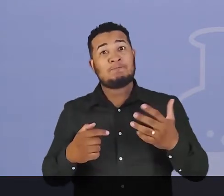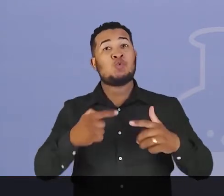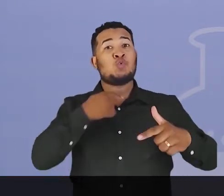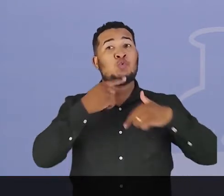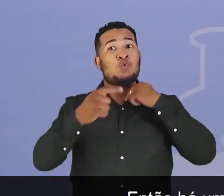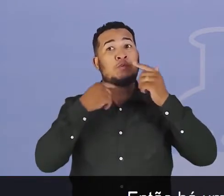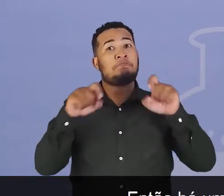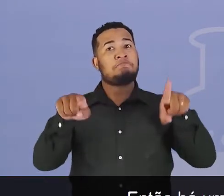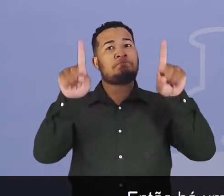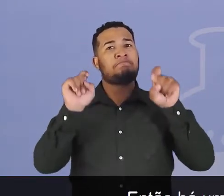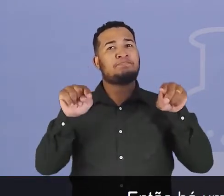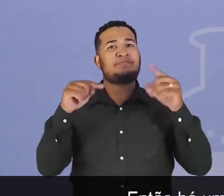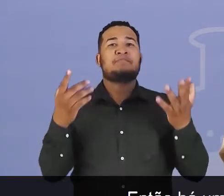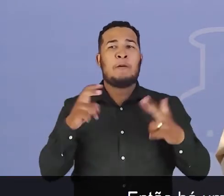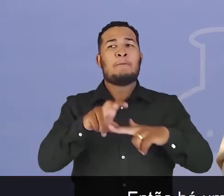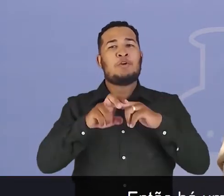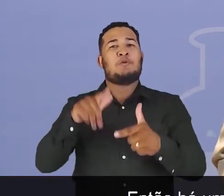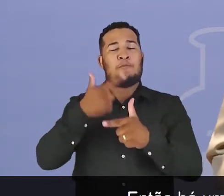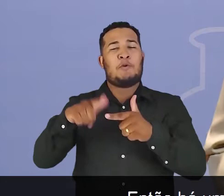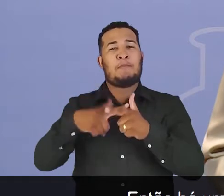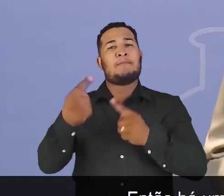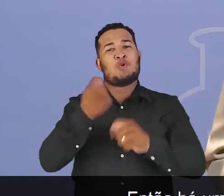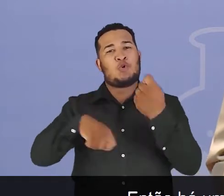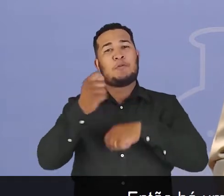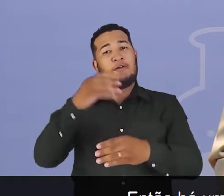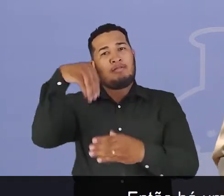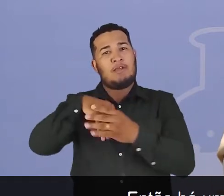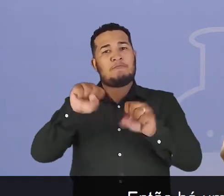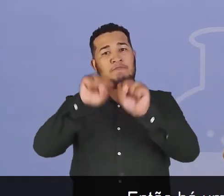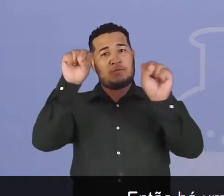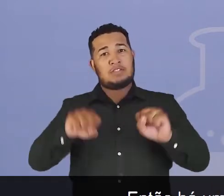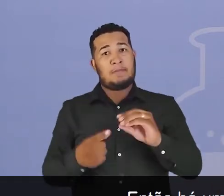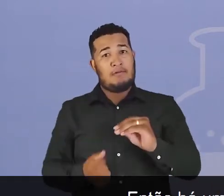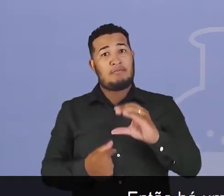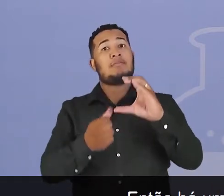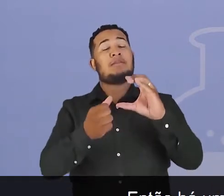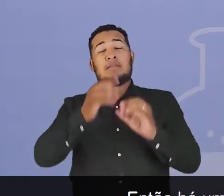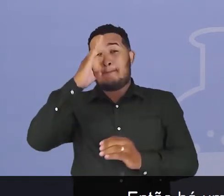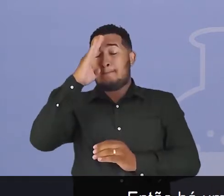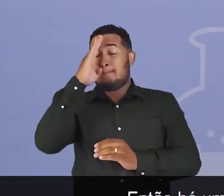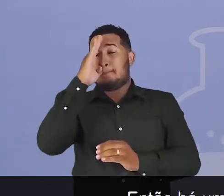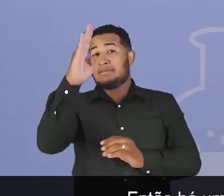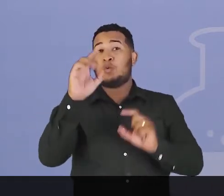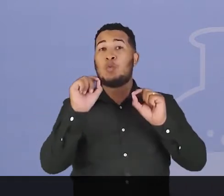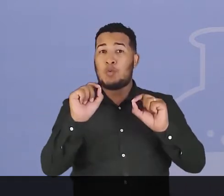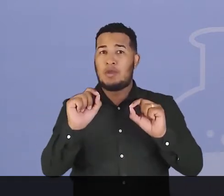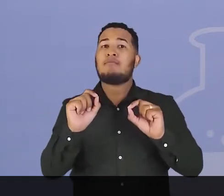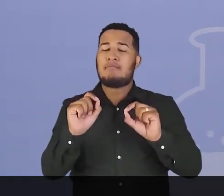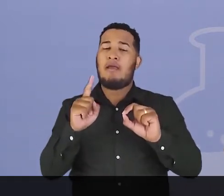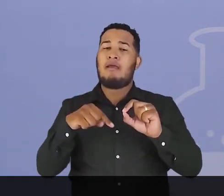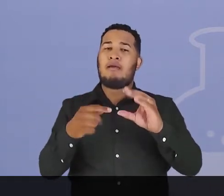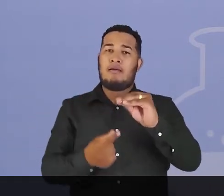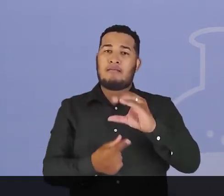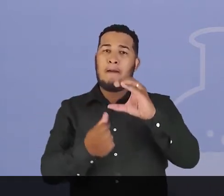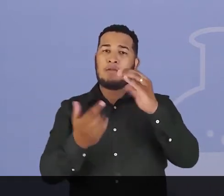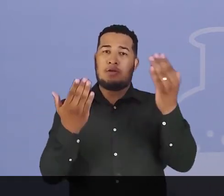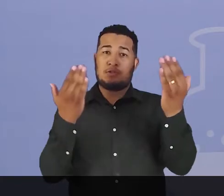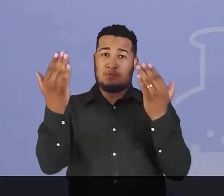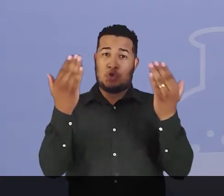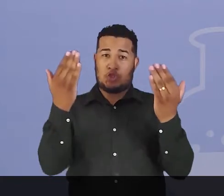retorno. Então, é um problema sério dentro dessa economia do sistema capitalista, principalmente do